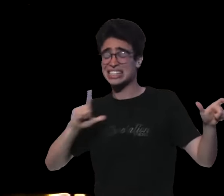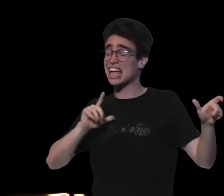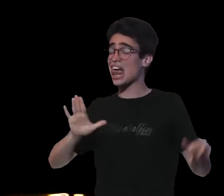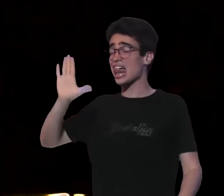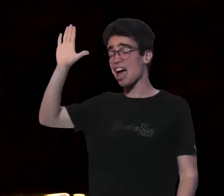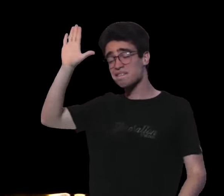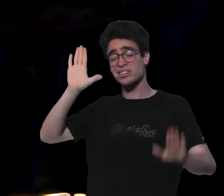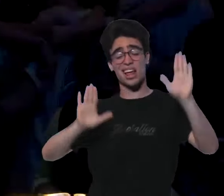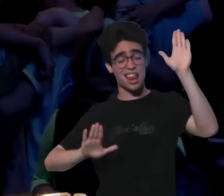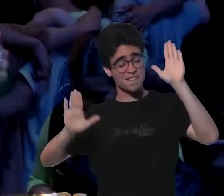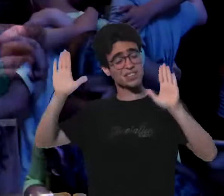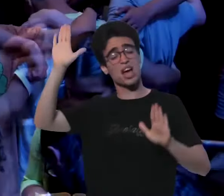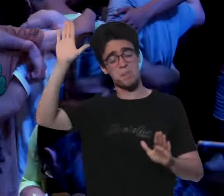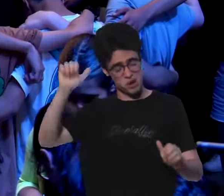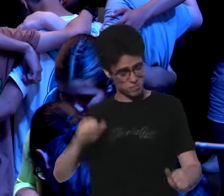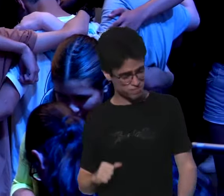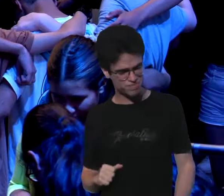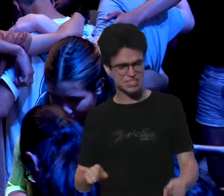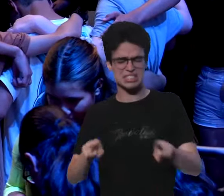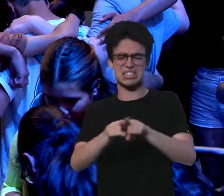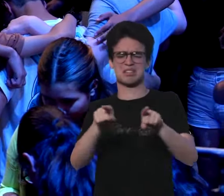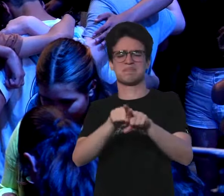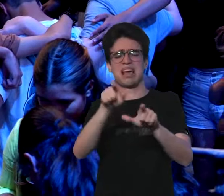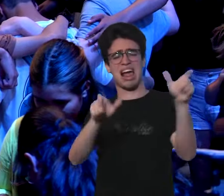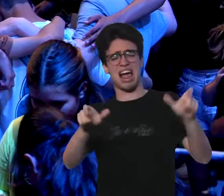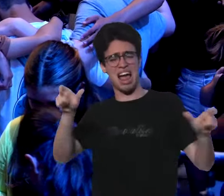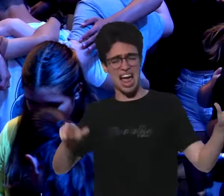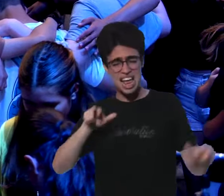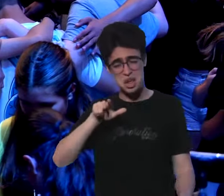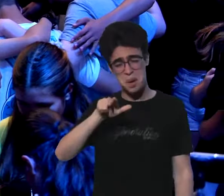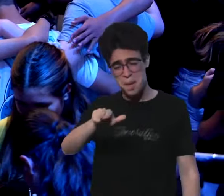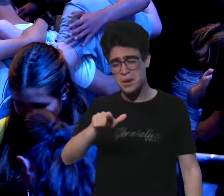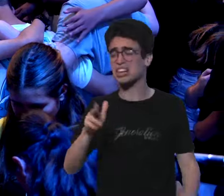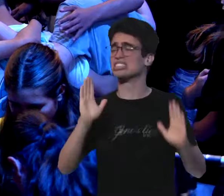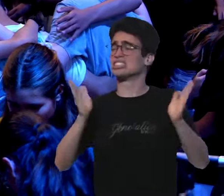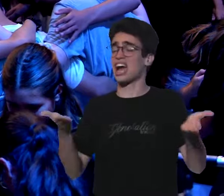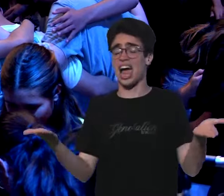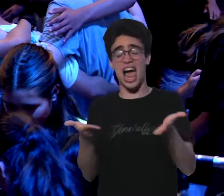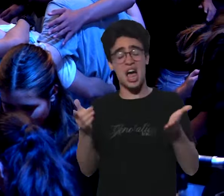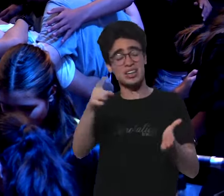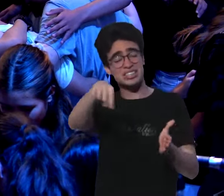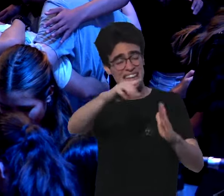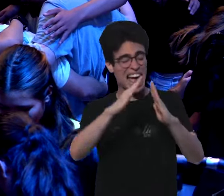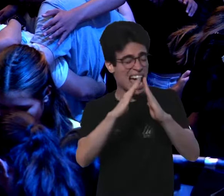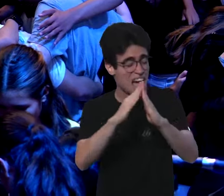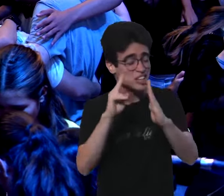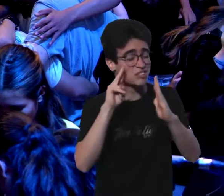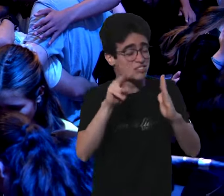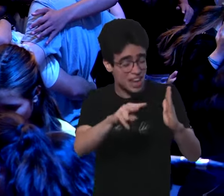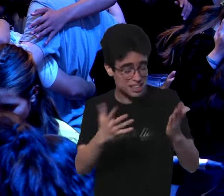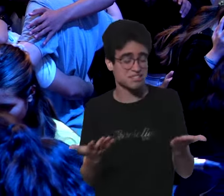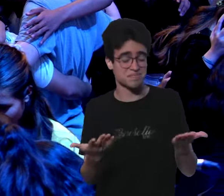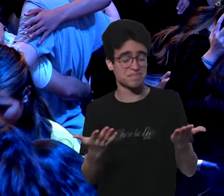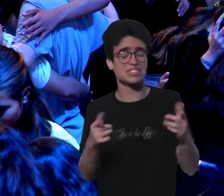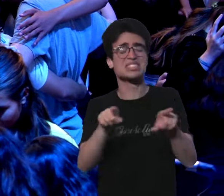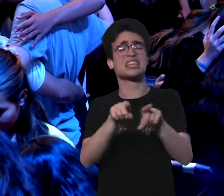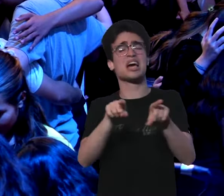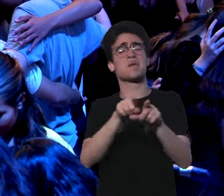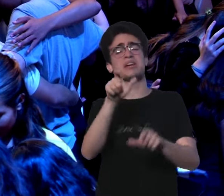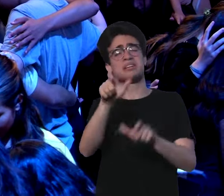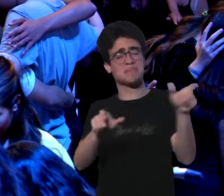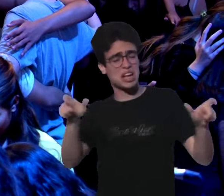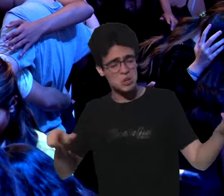mãos, por todos os irmãos que estão ouvindo a gente em casa, que vão ouvir depois, pelos